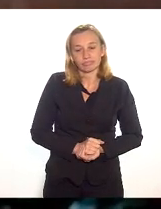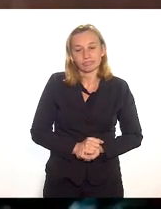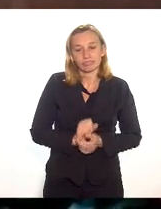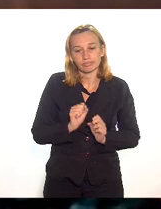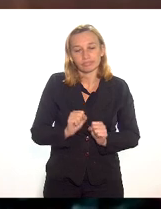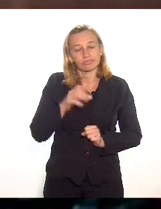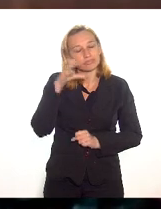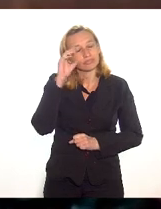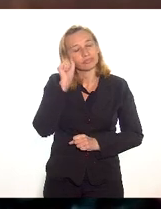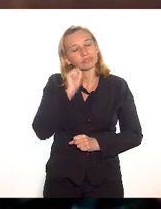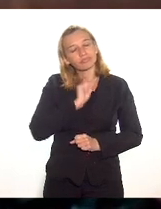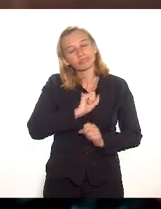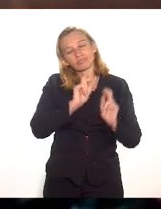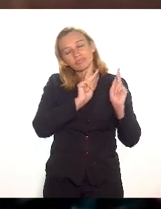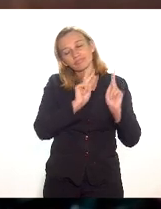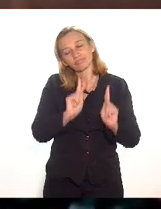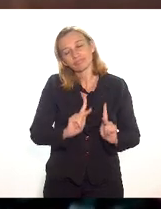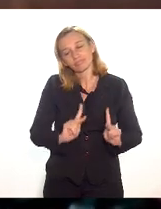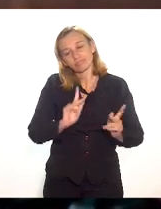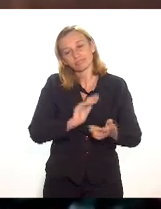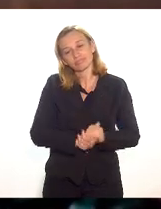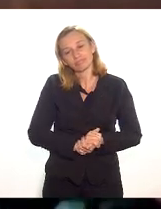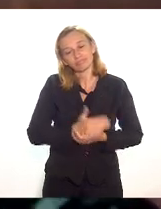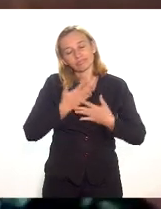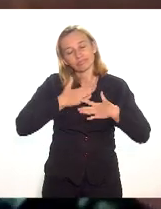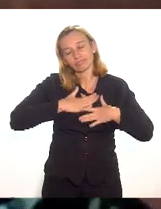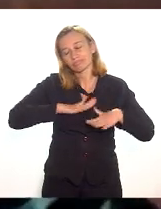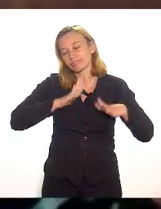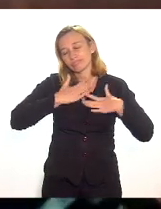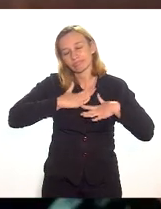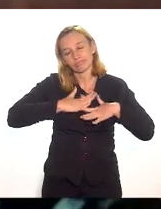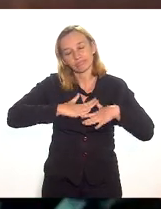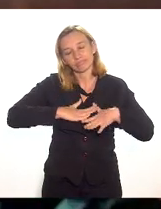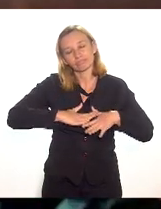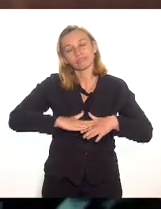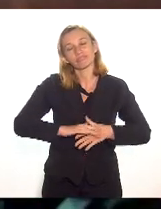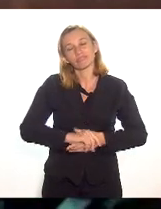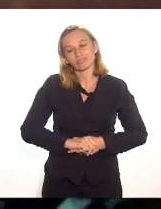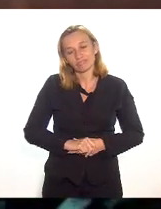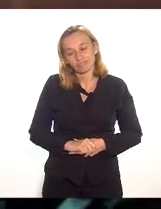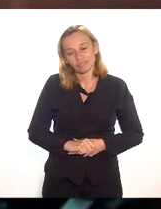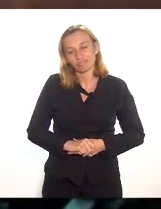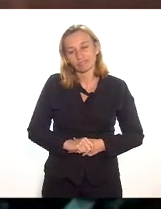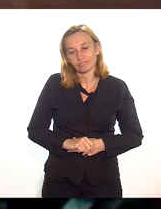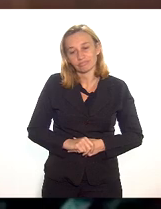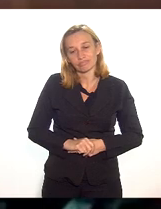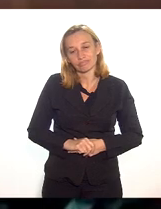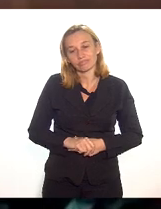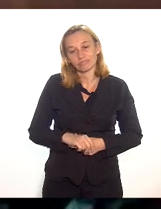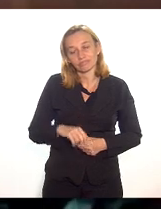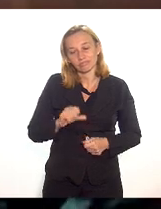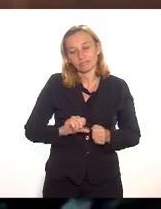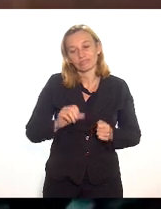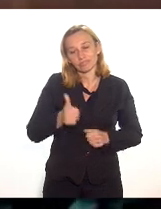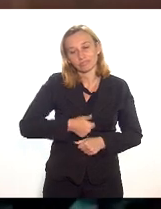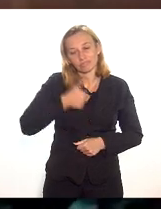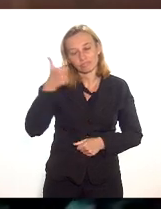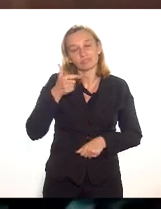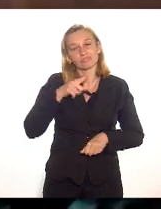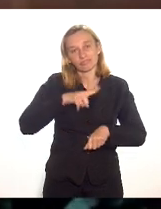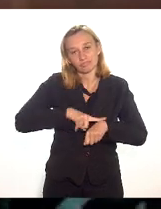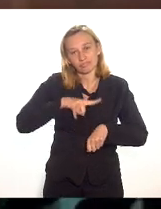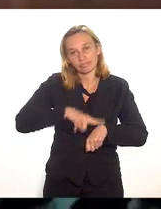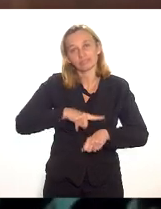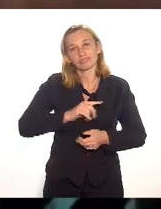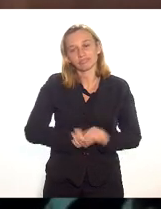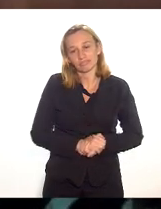podendo dormir em paz, com tranquilidade de que fizemos o que era necessário nesse momento